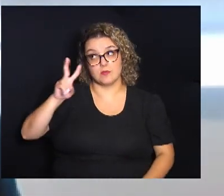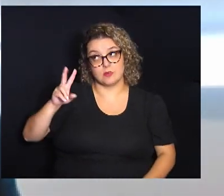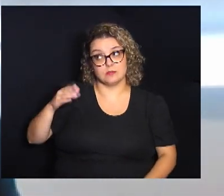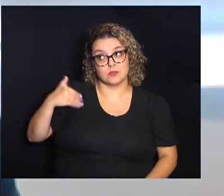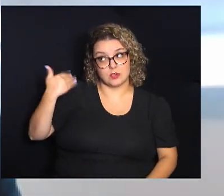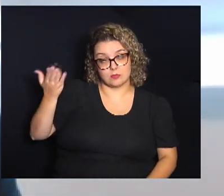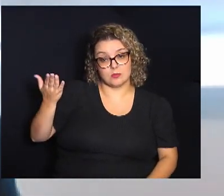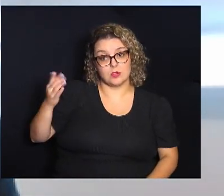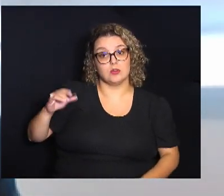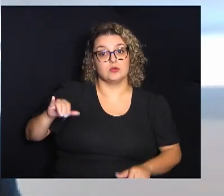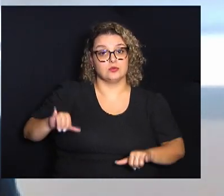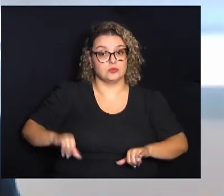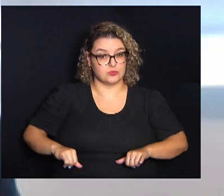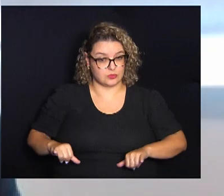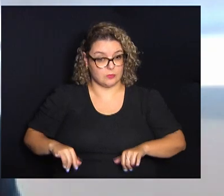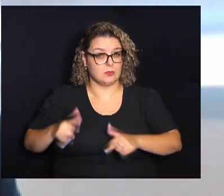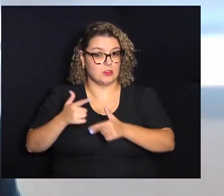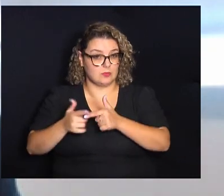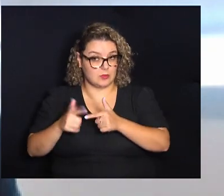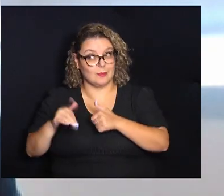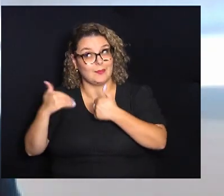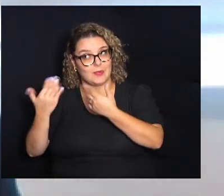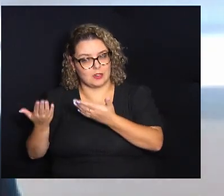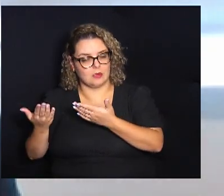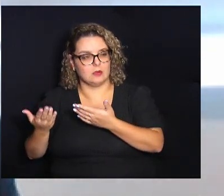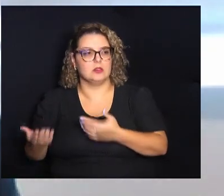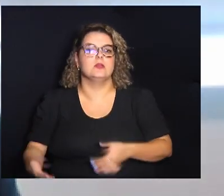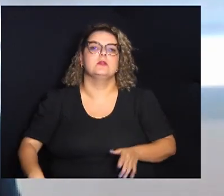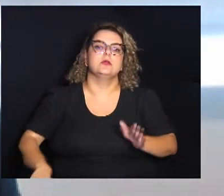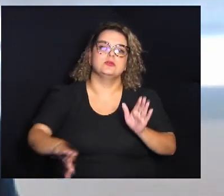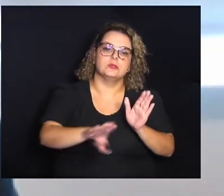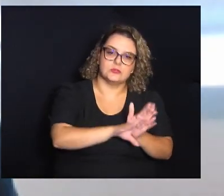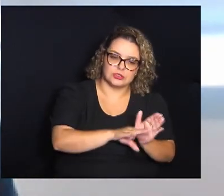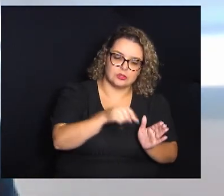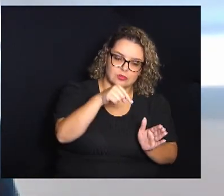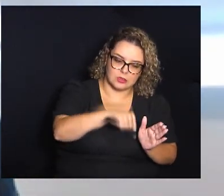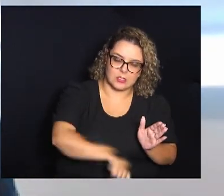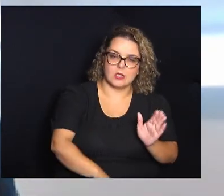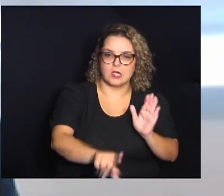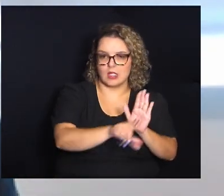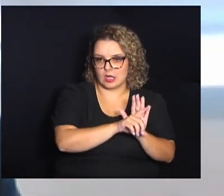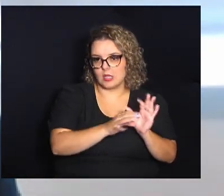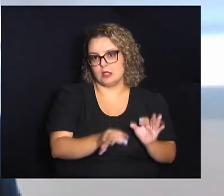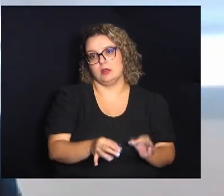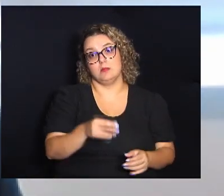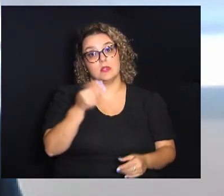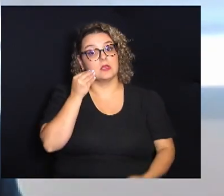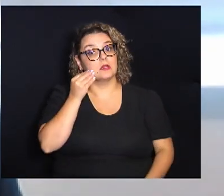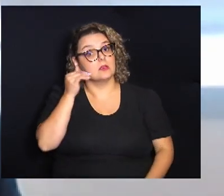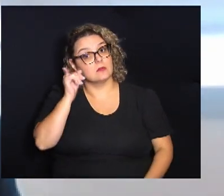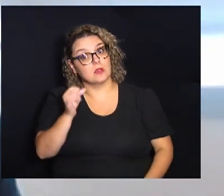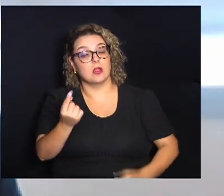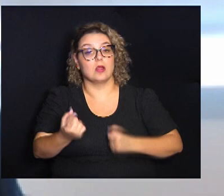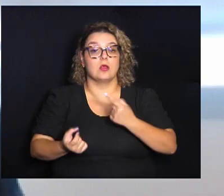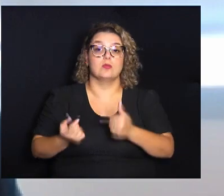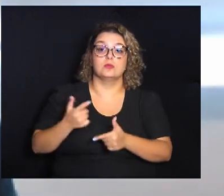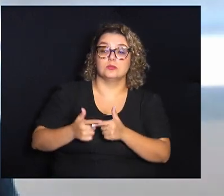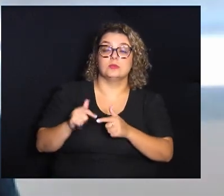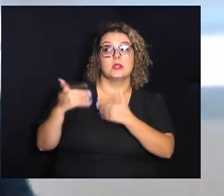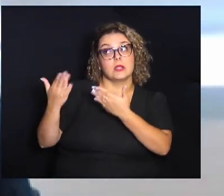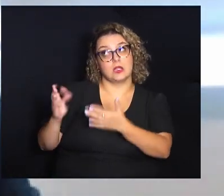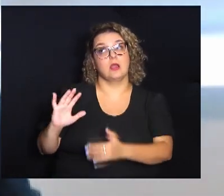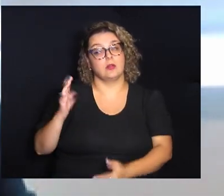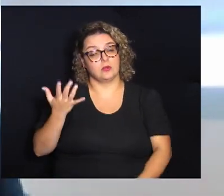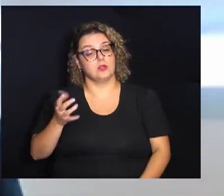eles passaram, a regulamentação ela já veio com alguns dispositivos para tentar evitar alguns problemas. A gente sabe que a gente só